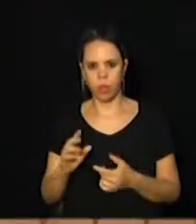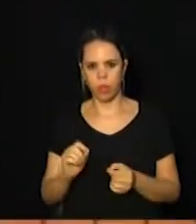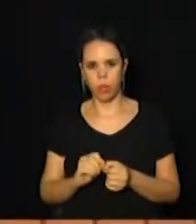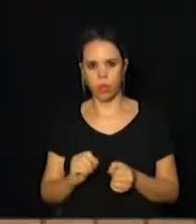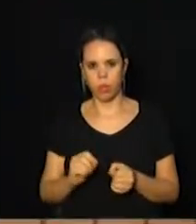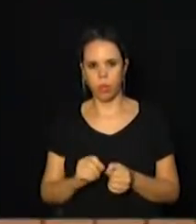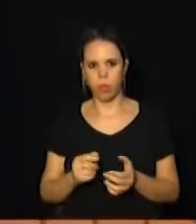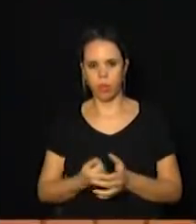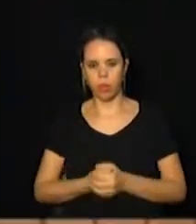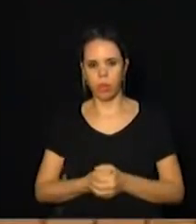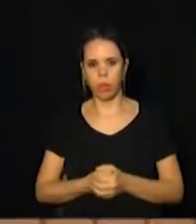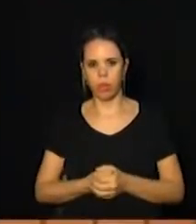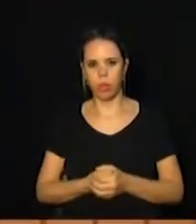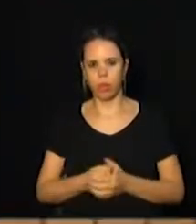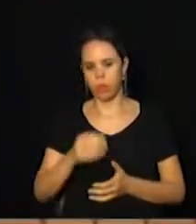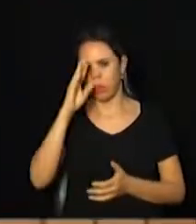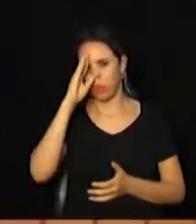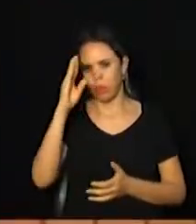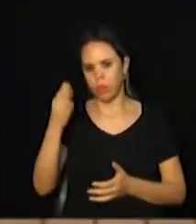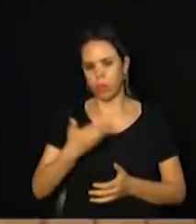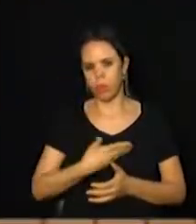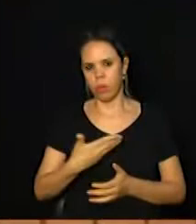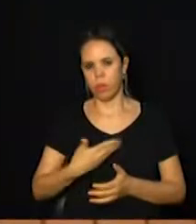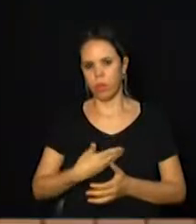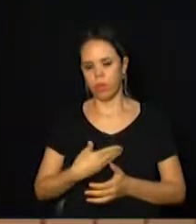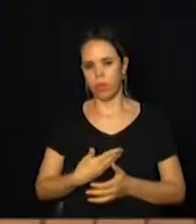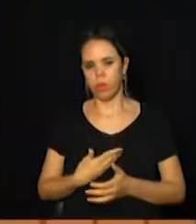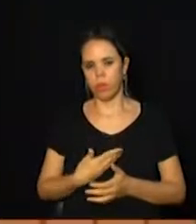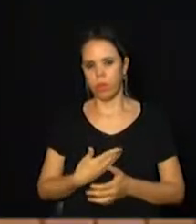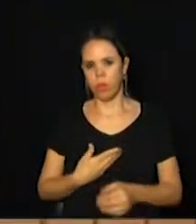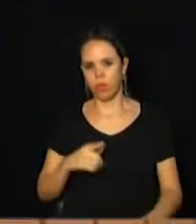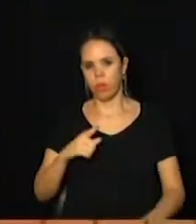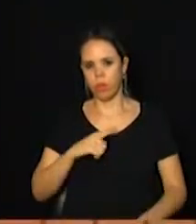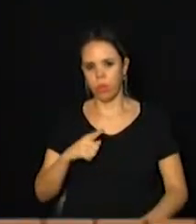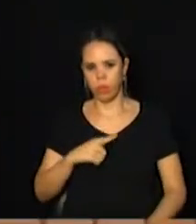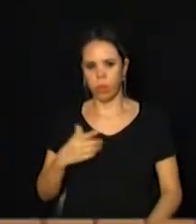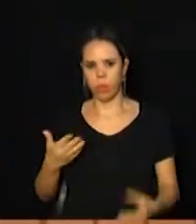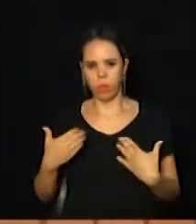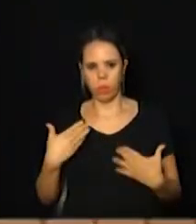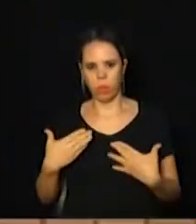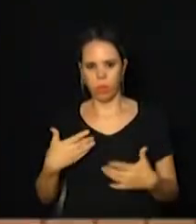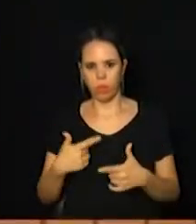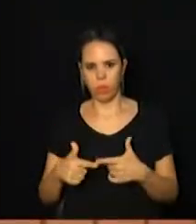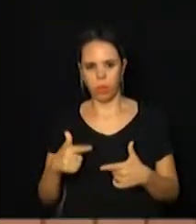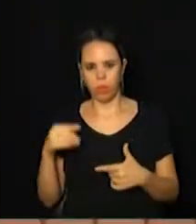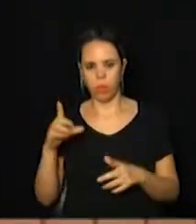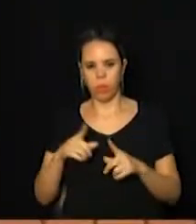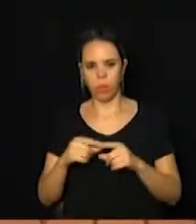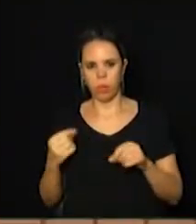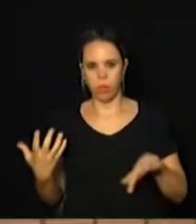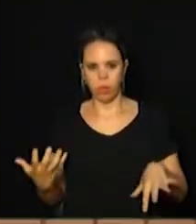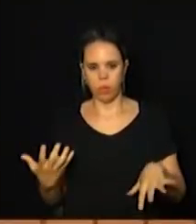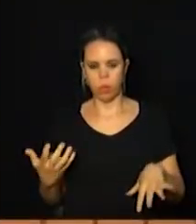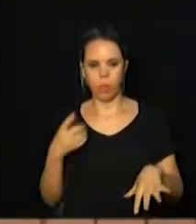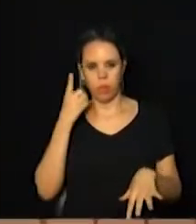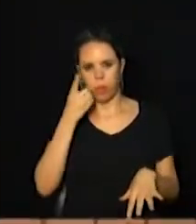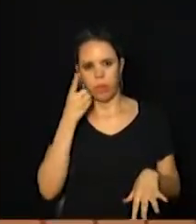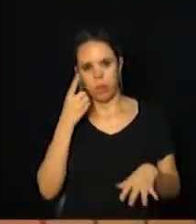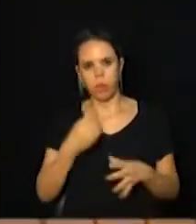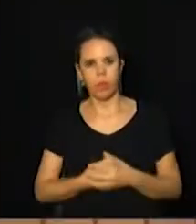resolver esse problema principalmente o companheiro a raiz que tem discutido muito esse problema em Brasília os